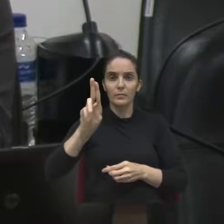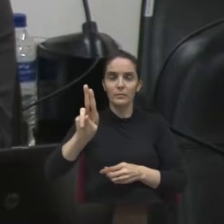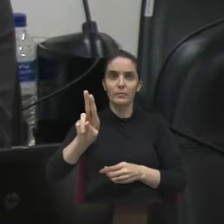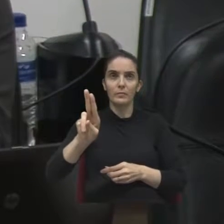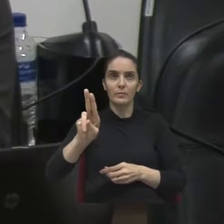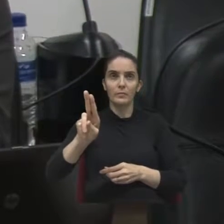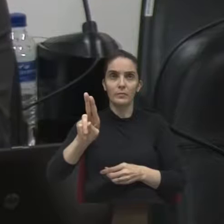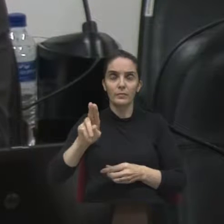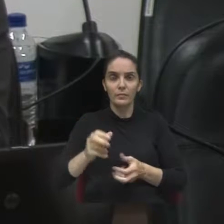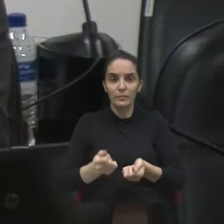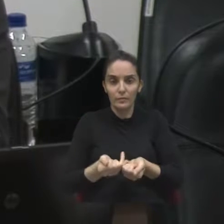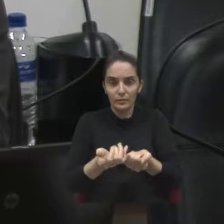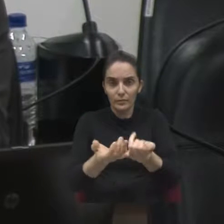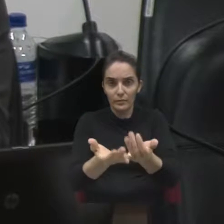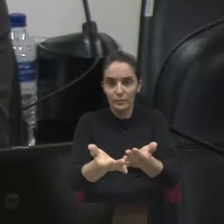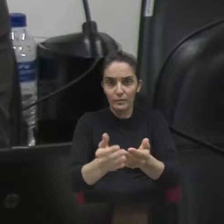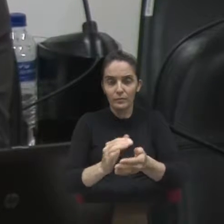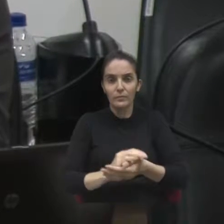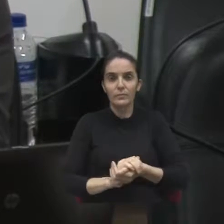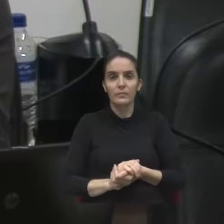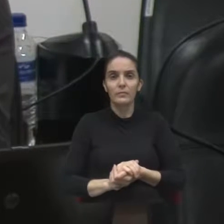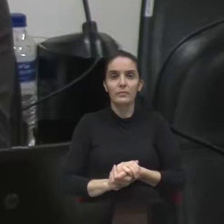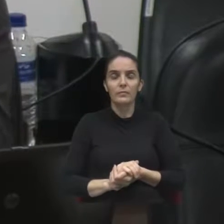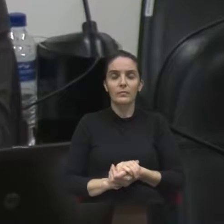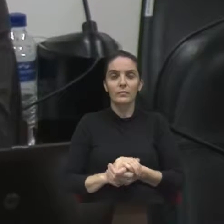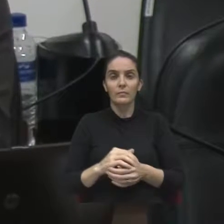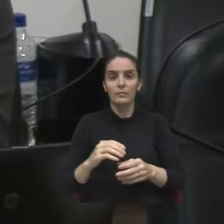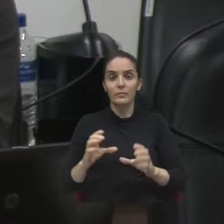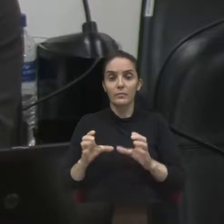distribuído pelo consórcio PCJ, né?